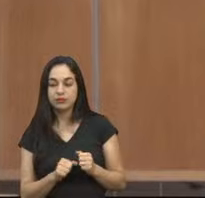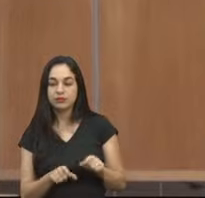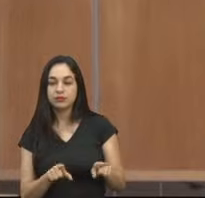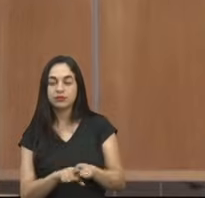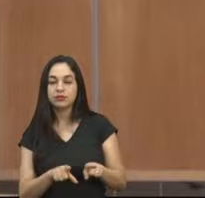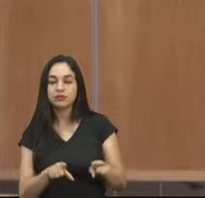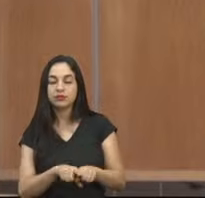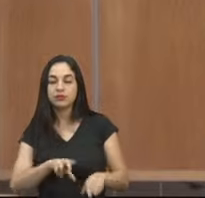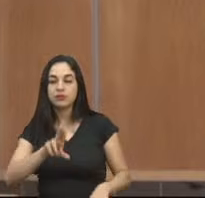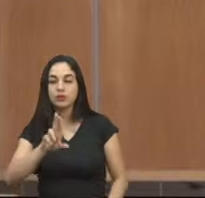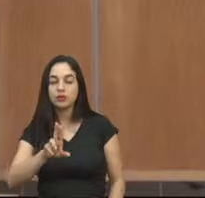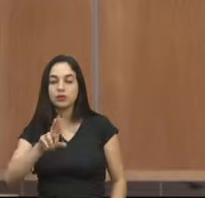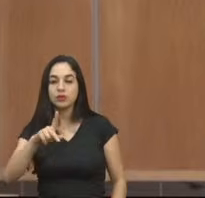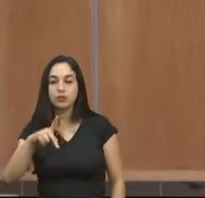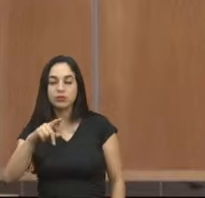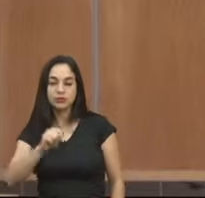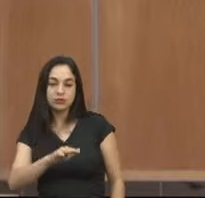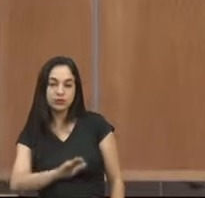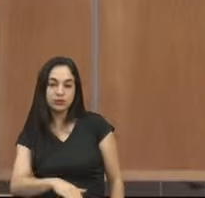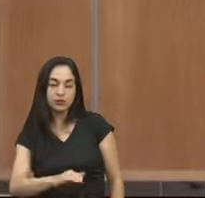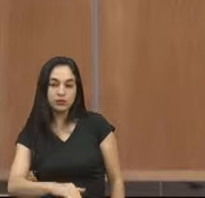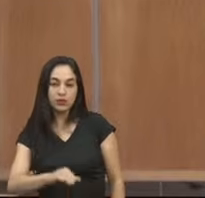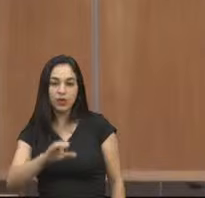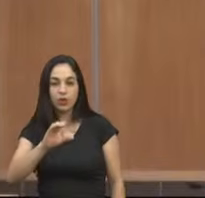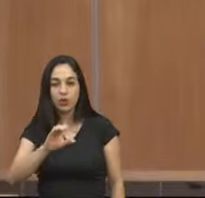UPA Infantil Corujinha.